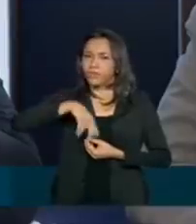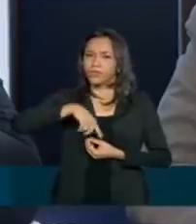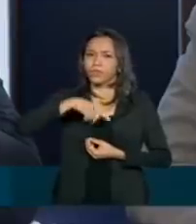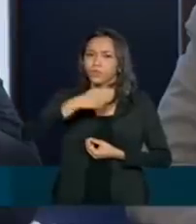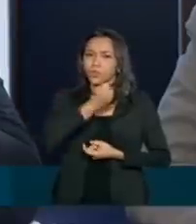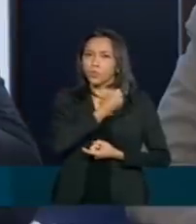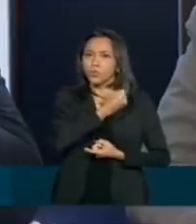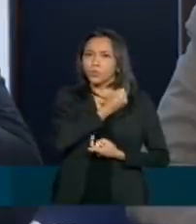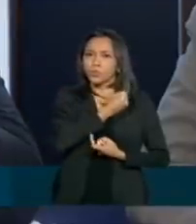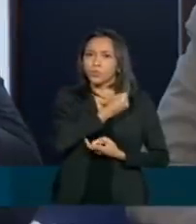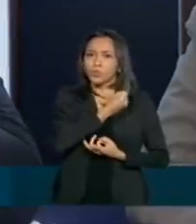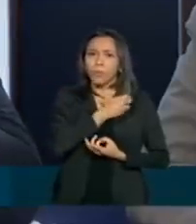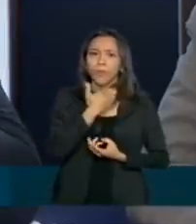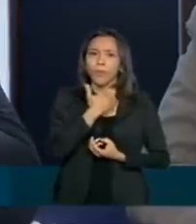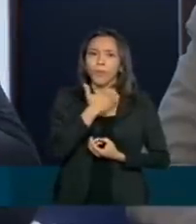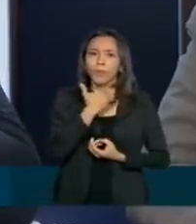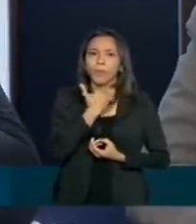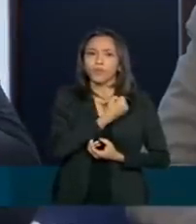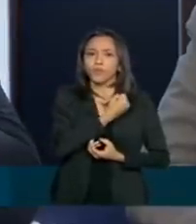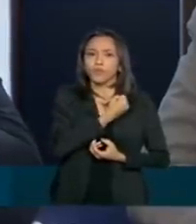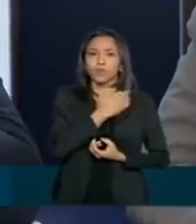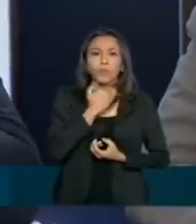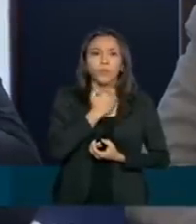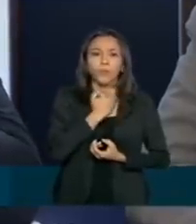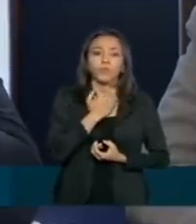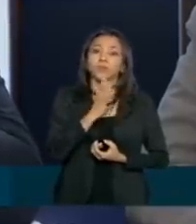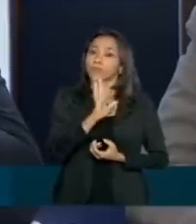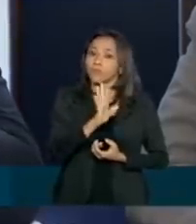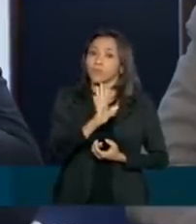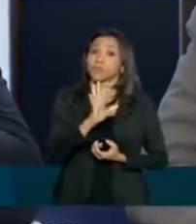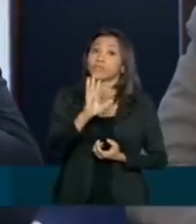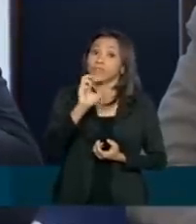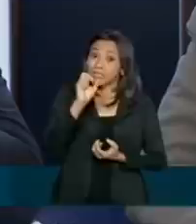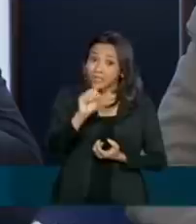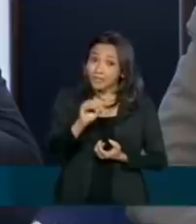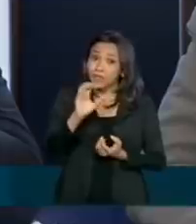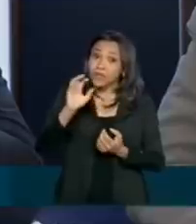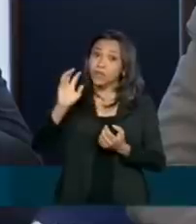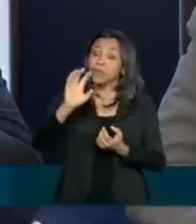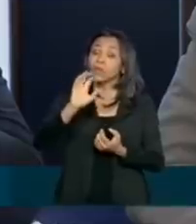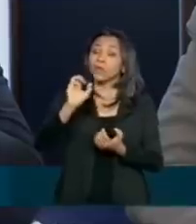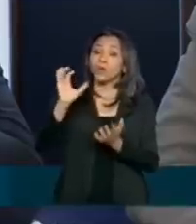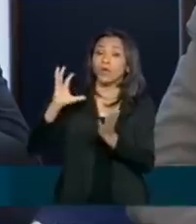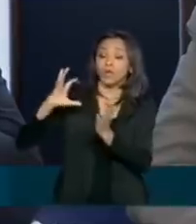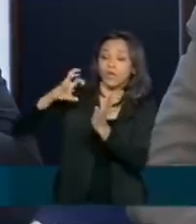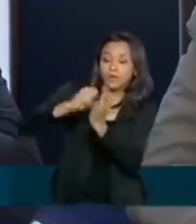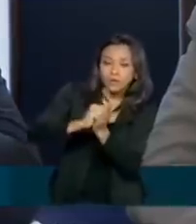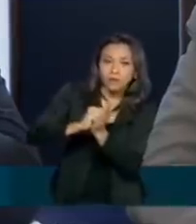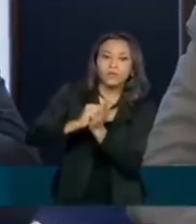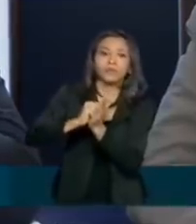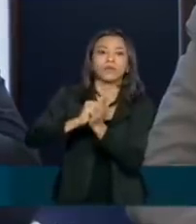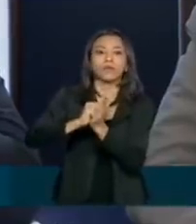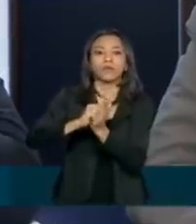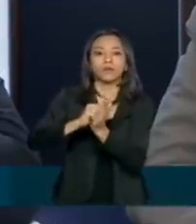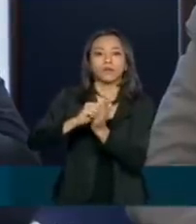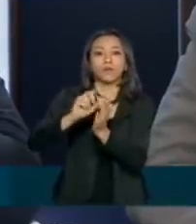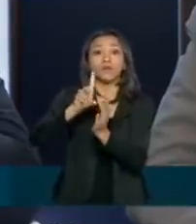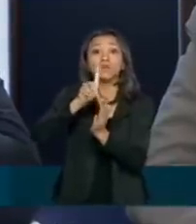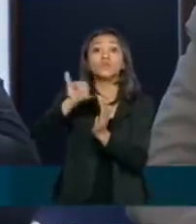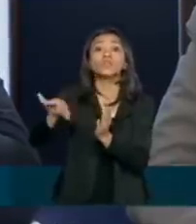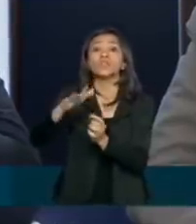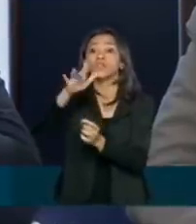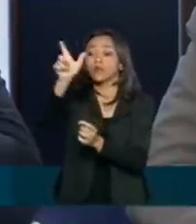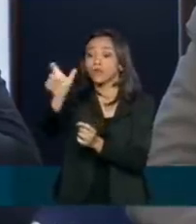óbitos, nem número de registros, e sim o lançamento do óbito no dia que ele